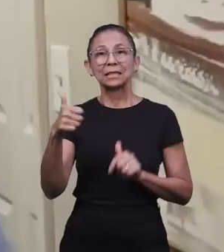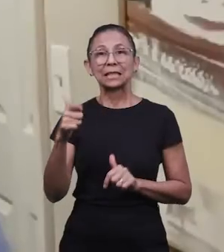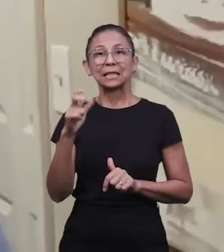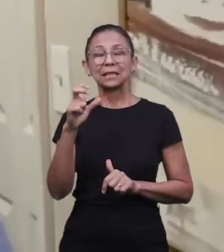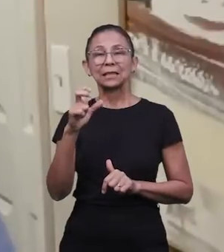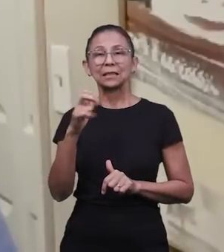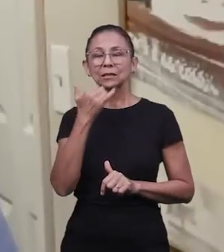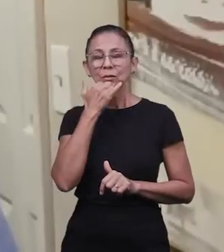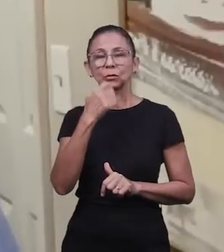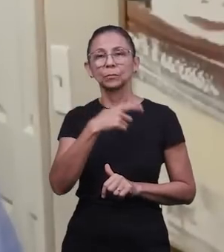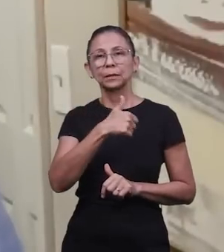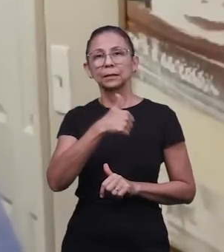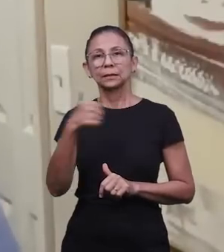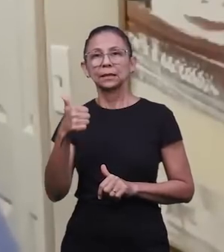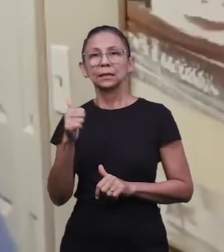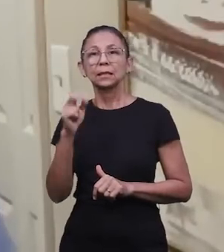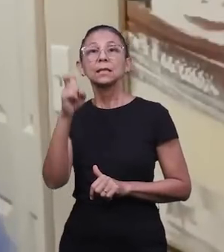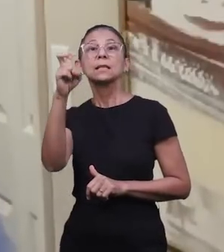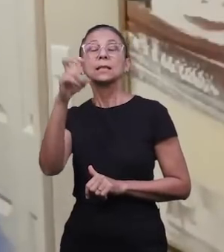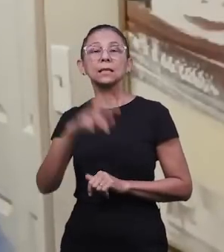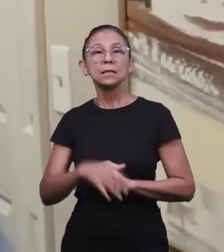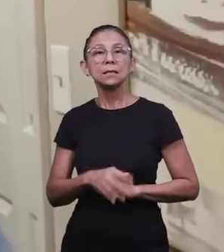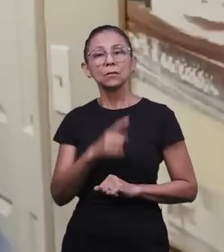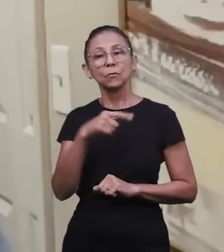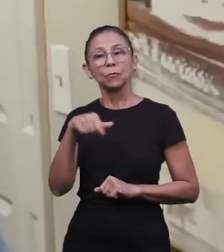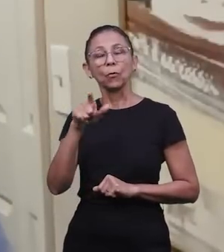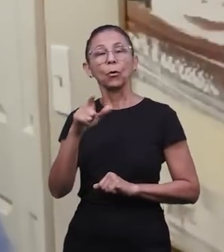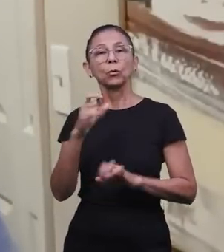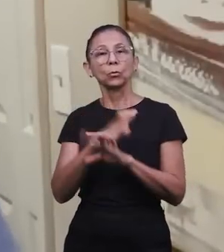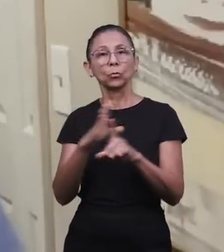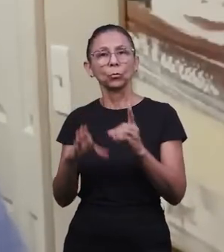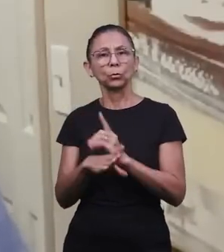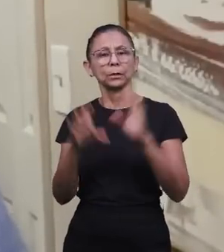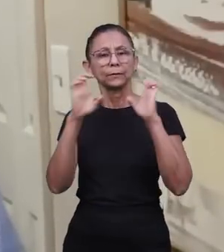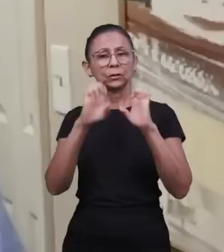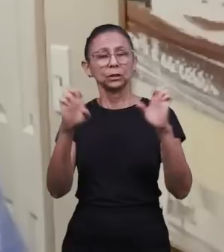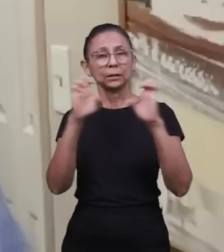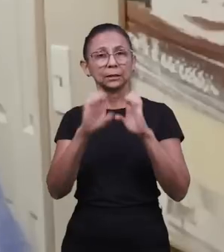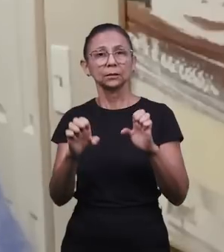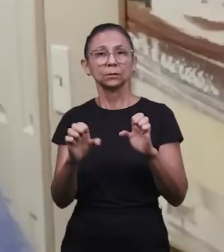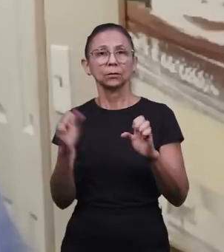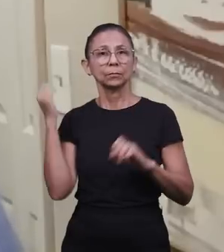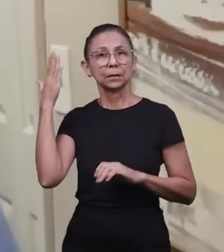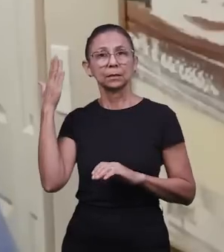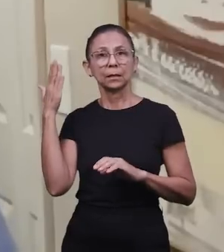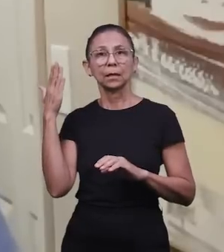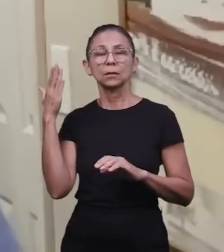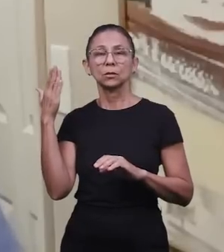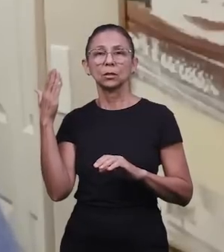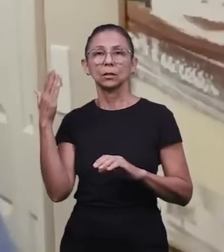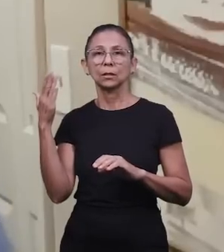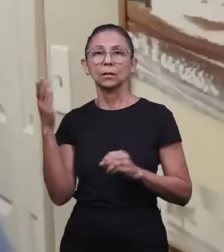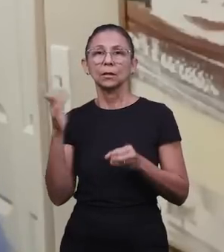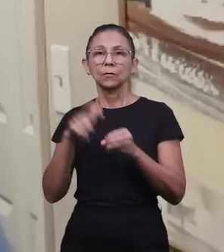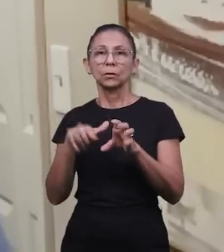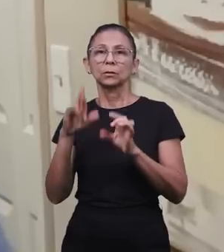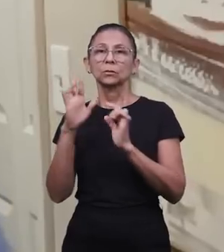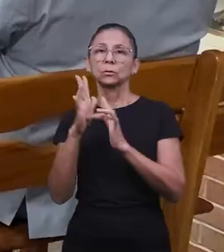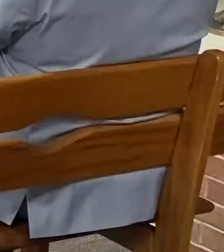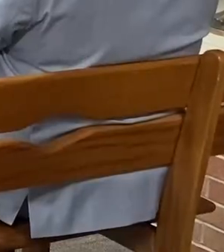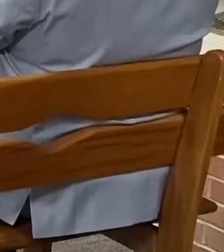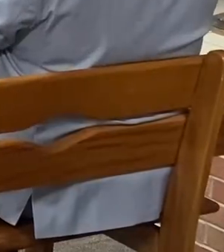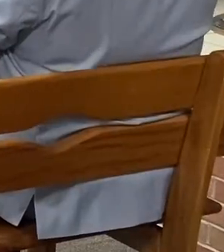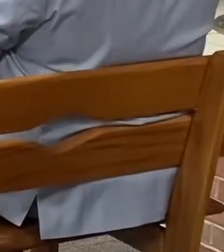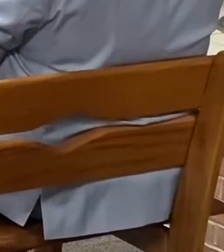visitantes aceitaram um convite para um culto de evangelização, com uma mensagem sobre o momento profético e os sinais da volta de